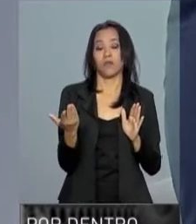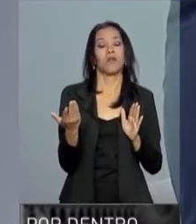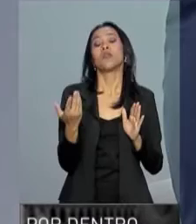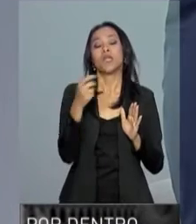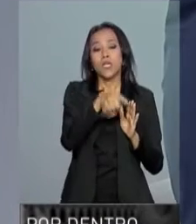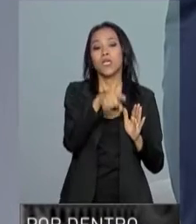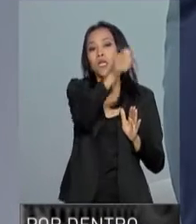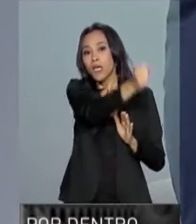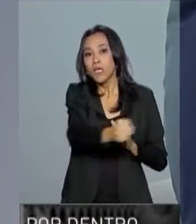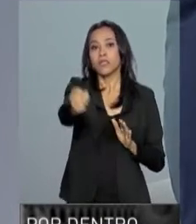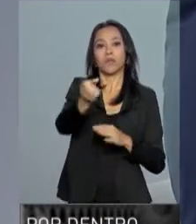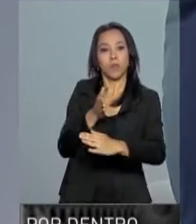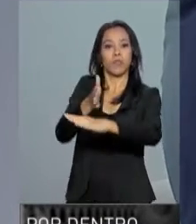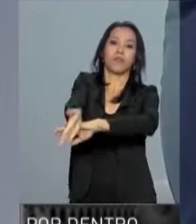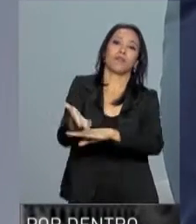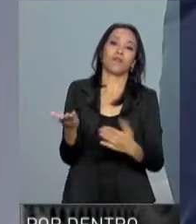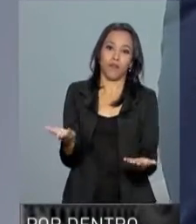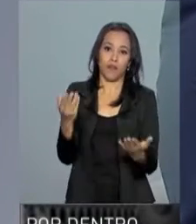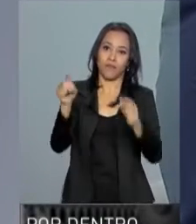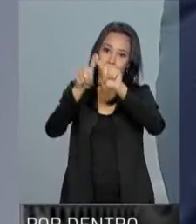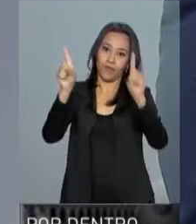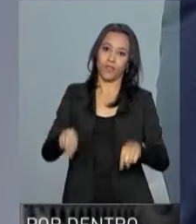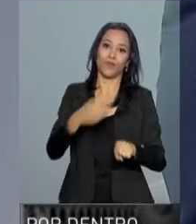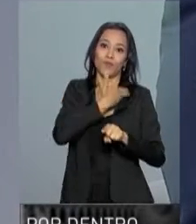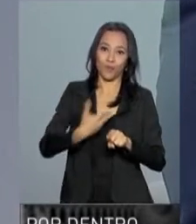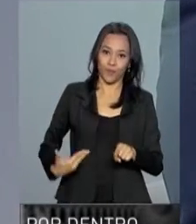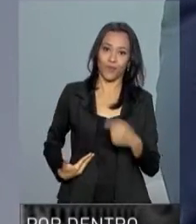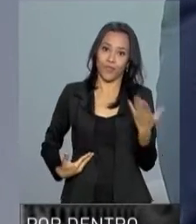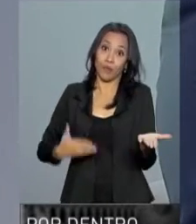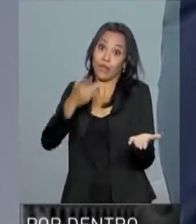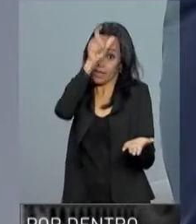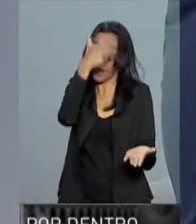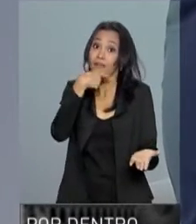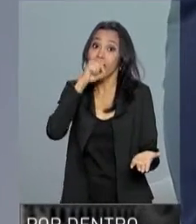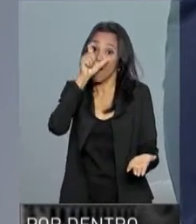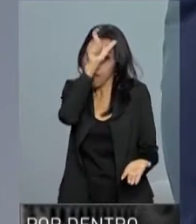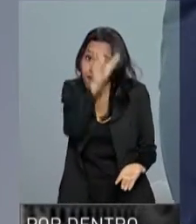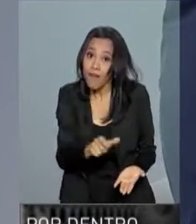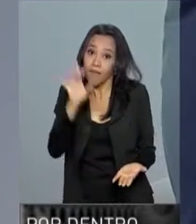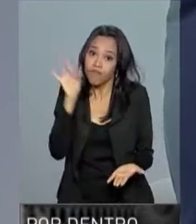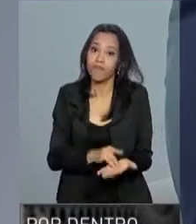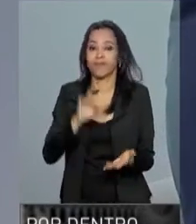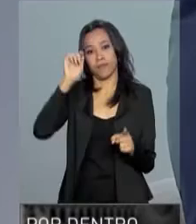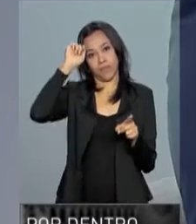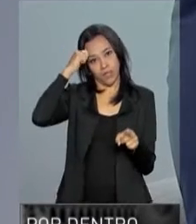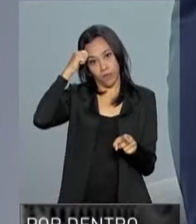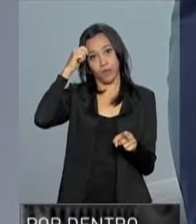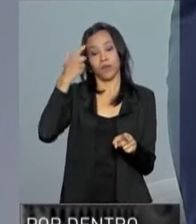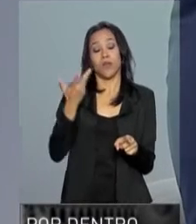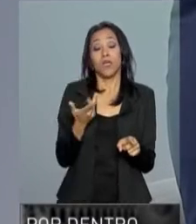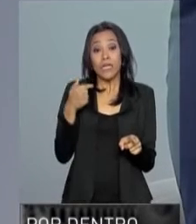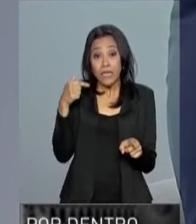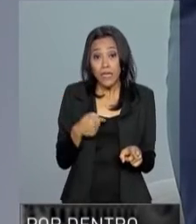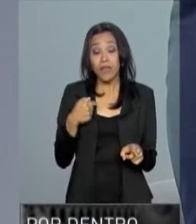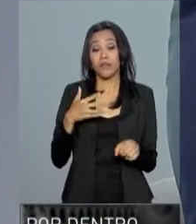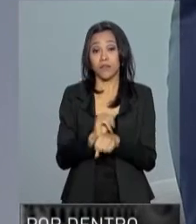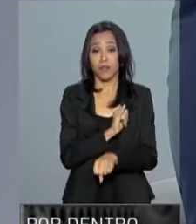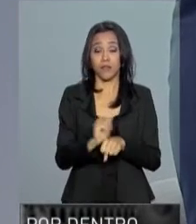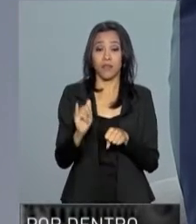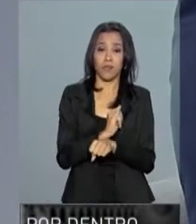cargo serviço público negro ocupe o seu espaço Esperamos que também esse mecanismo seja dotado de uma forma obrigatória